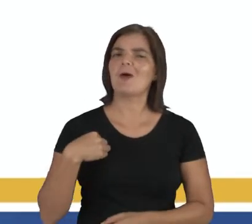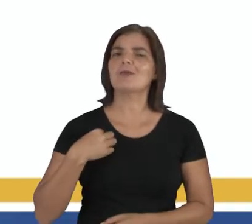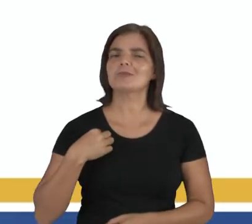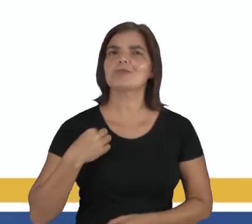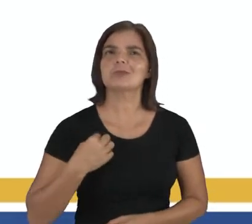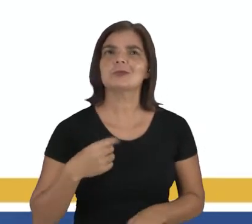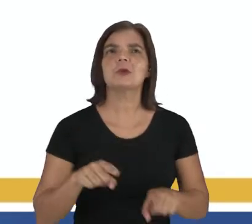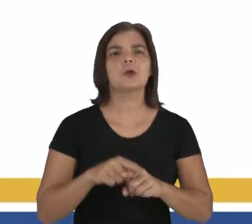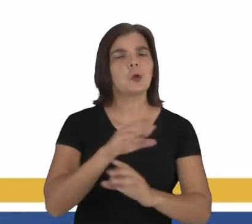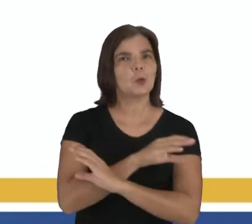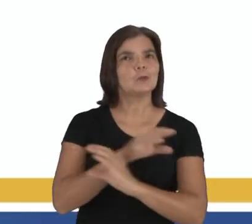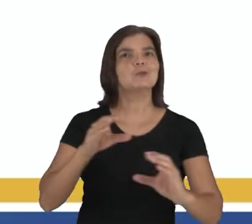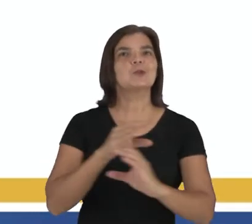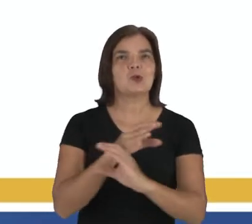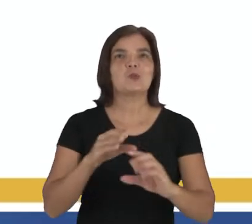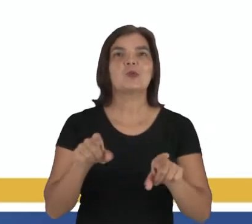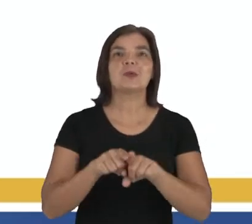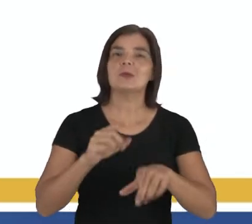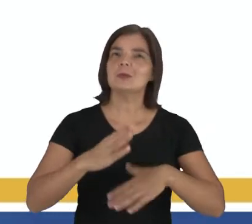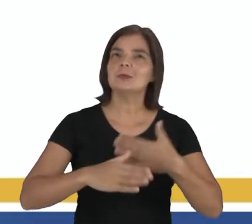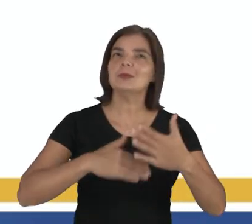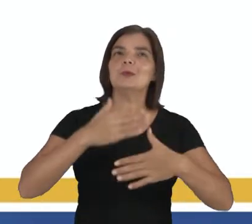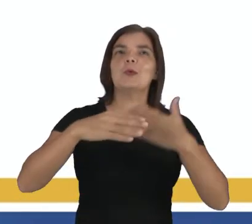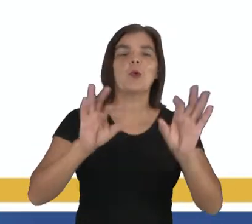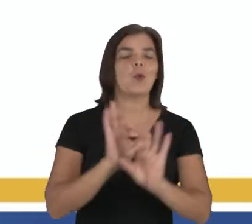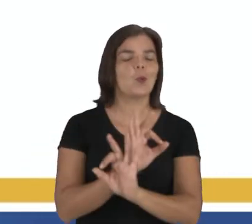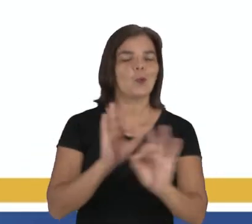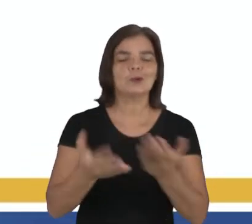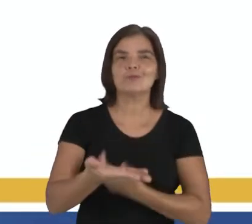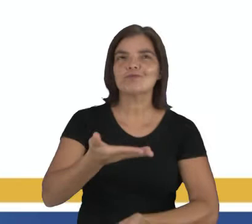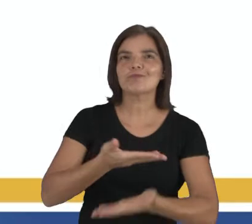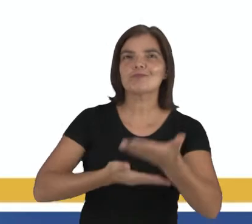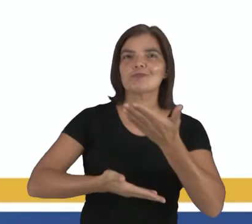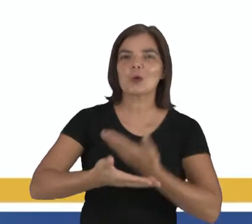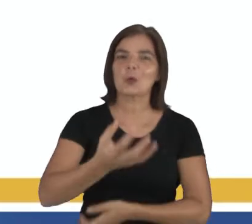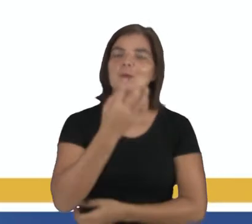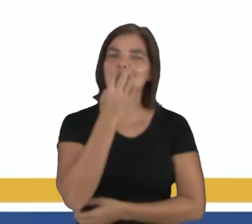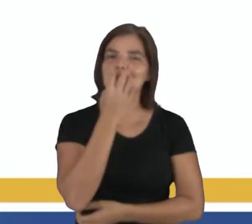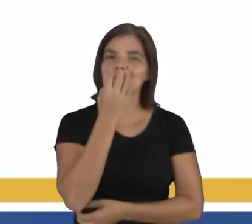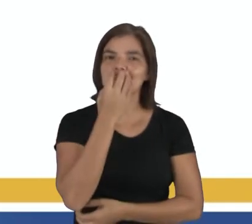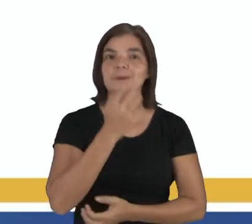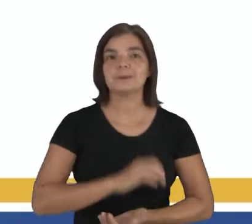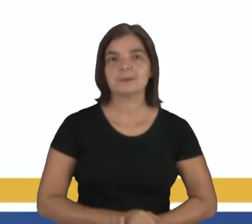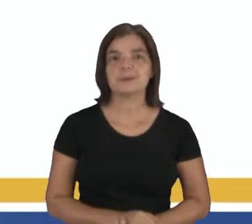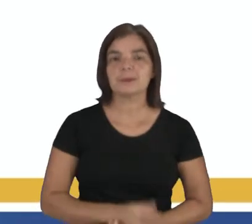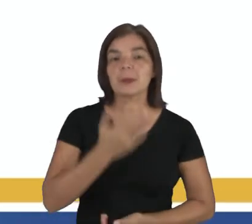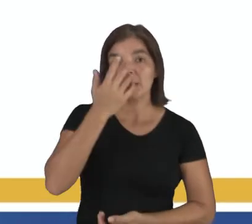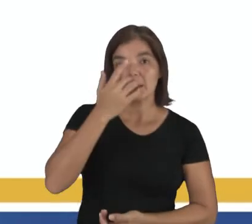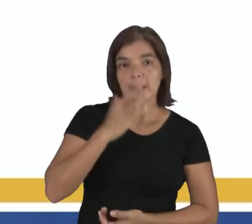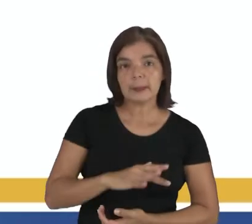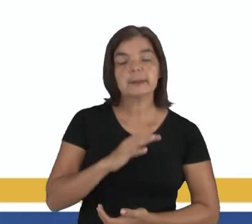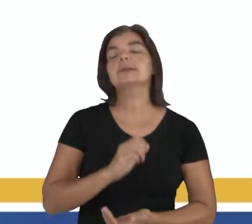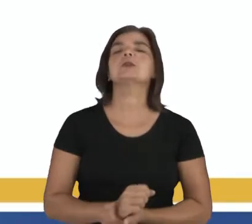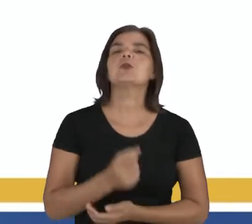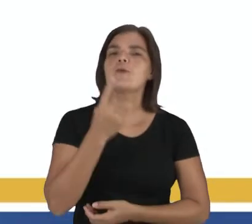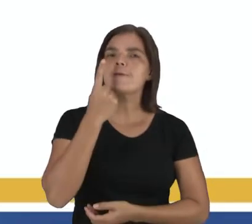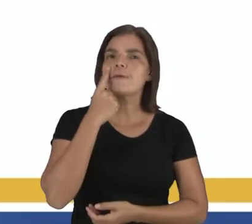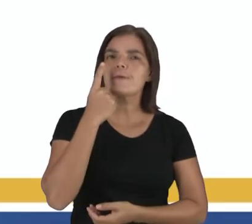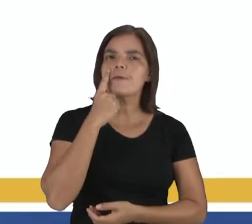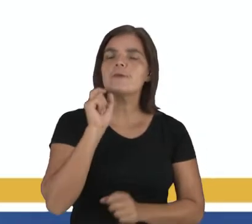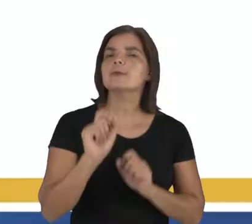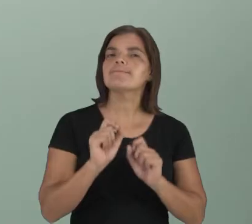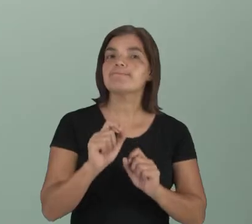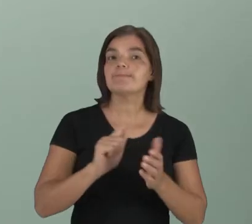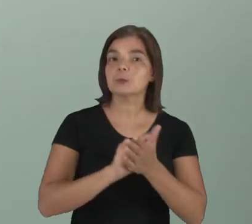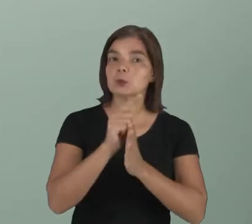independente e confiante e desenvolveu um ótimo relacionamento com o cão. Crianças, veja que estamos